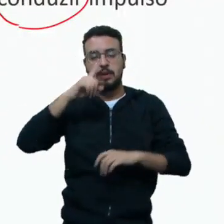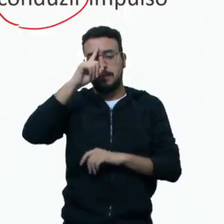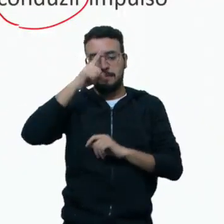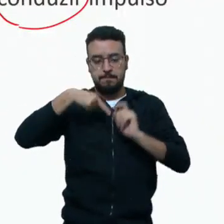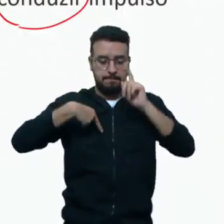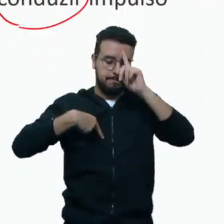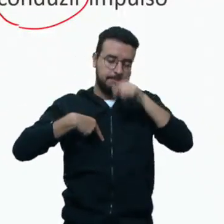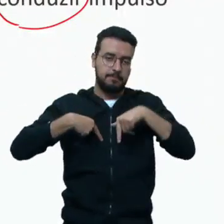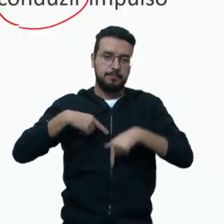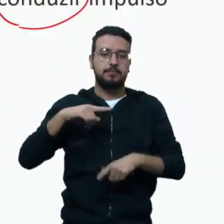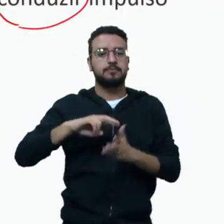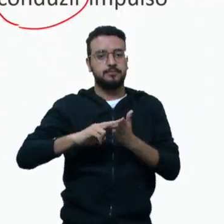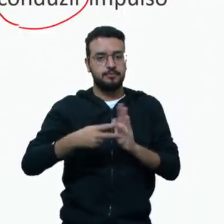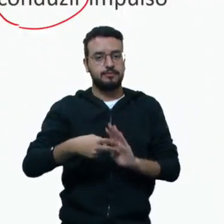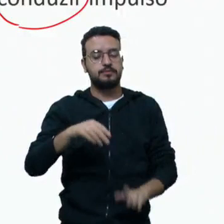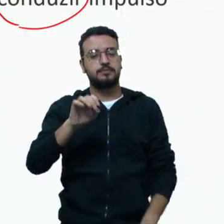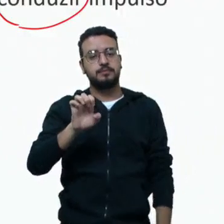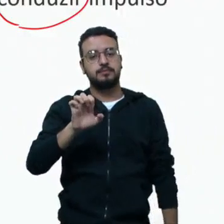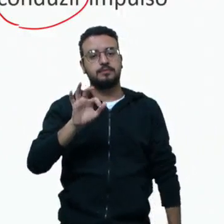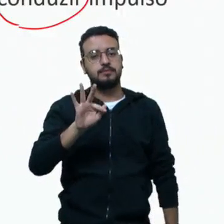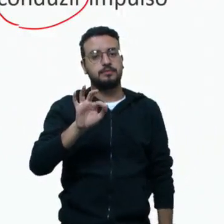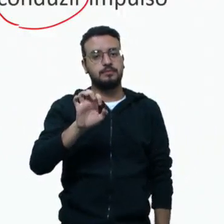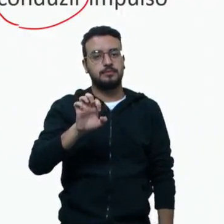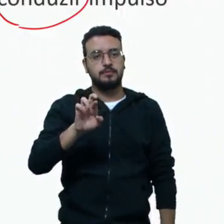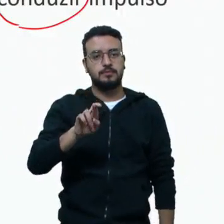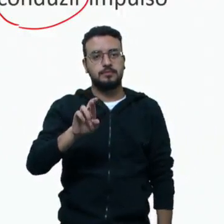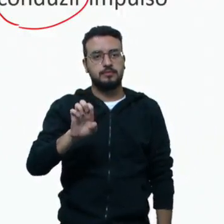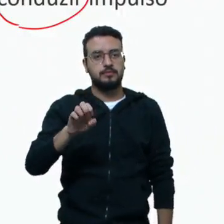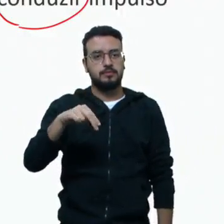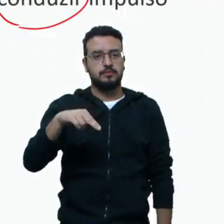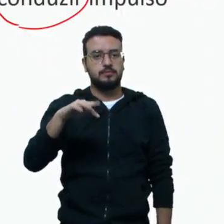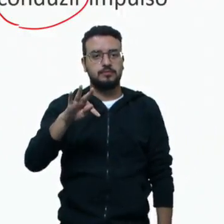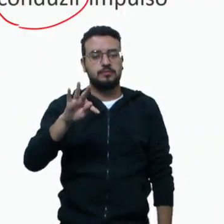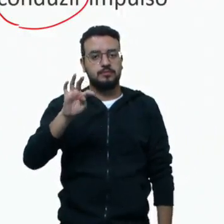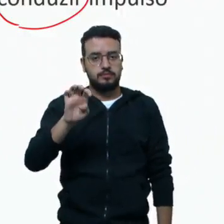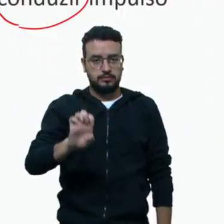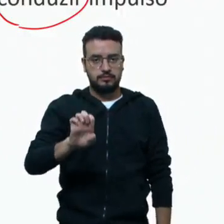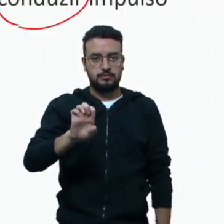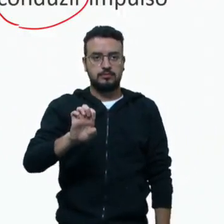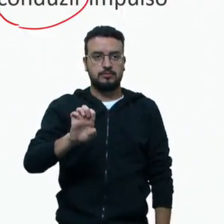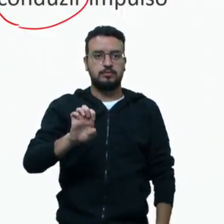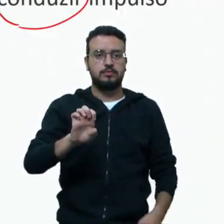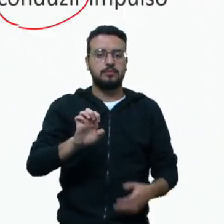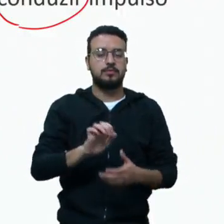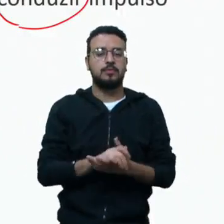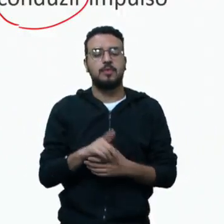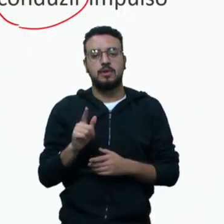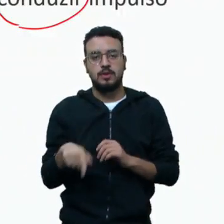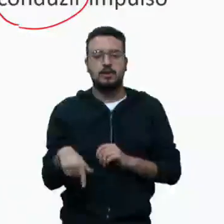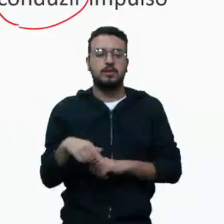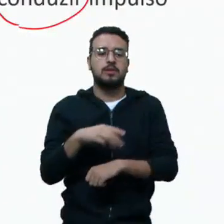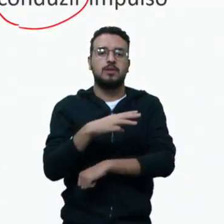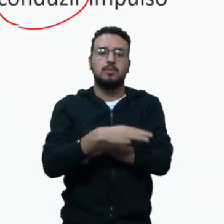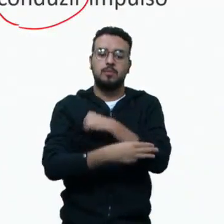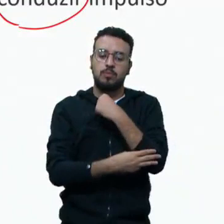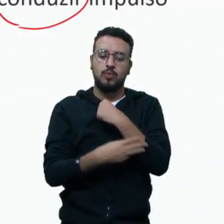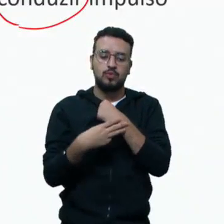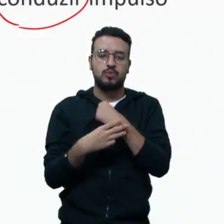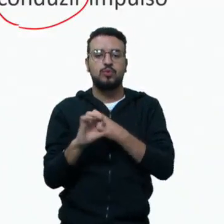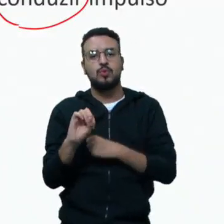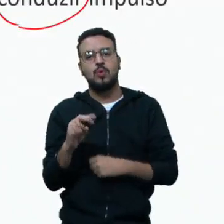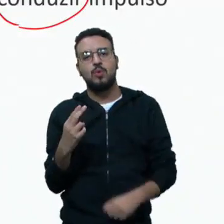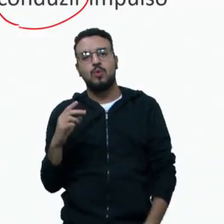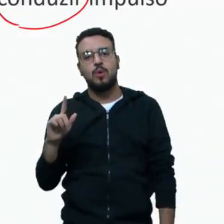eferentes, tá? Para os órgãos de resposta, sendo o tecido muscular ou o tecido